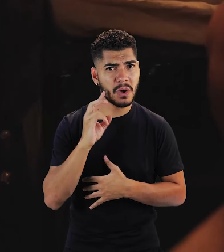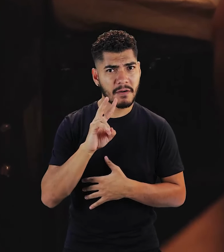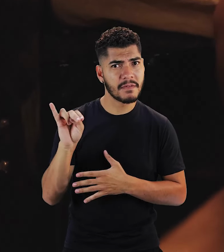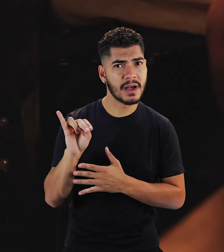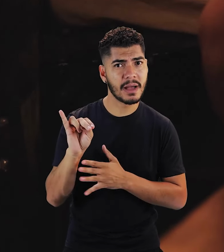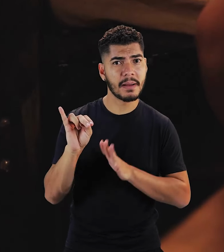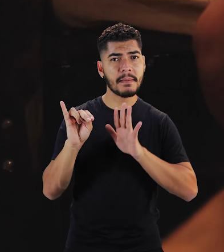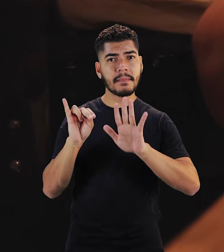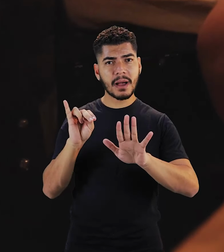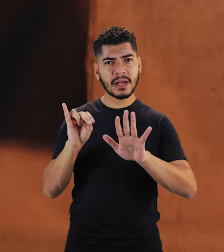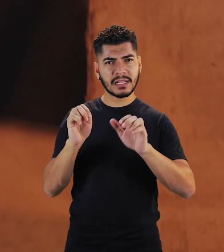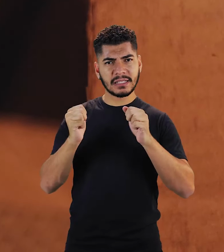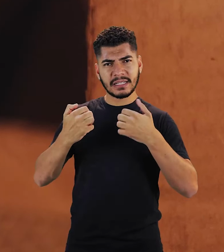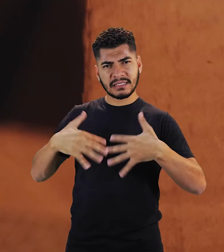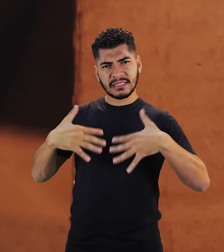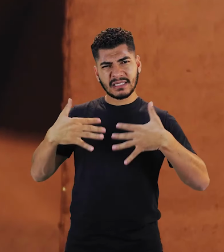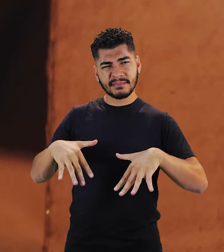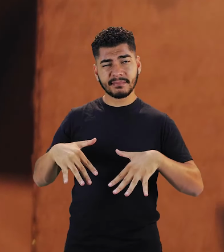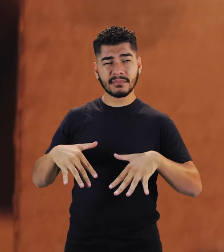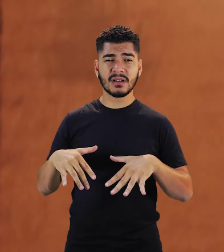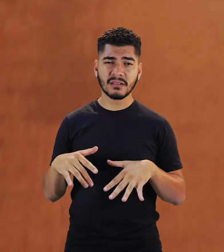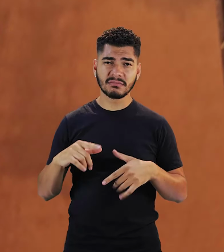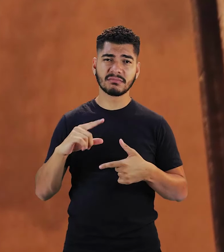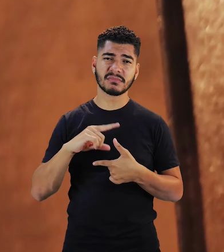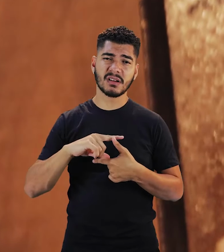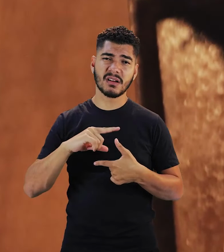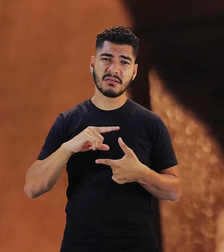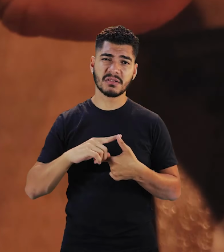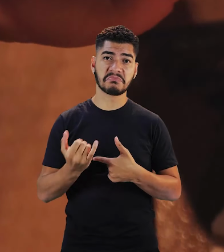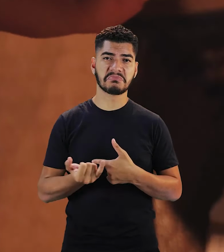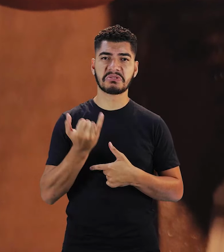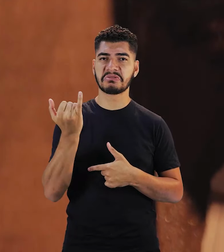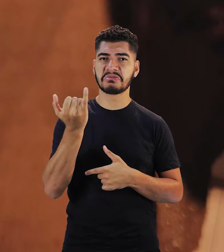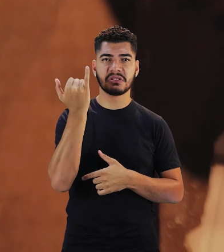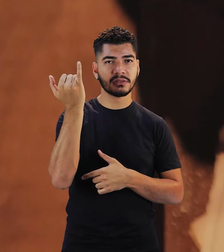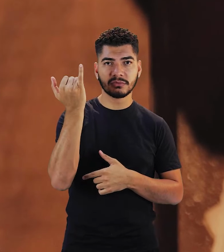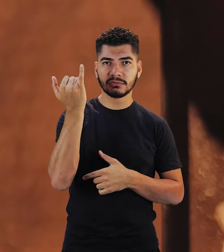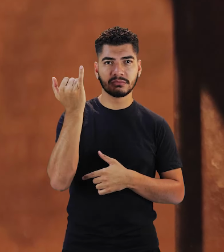até o desespero é monótono e sem importância.